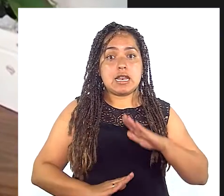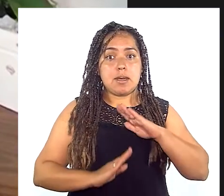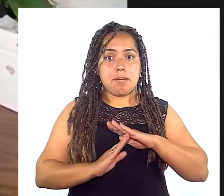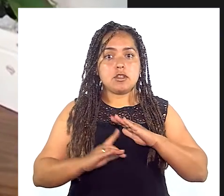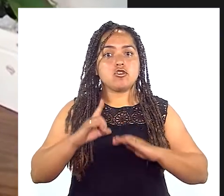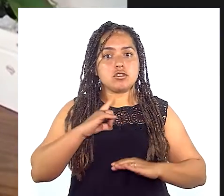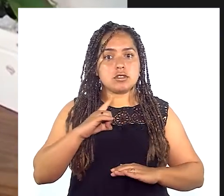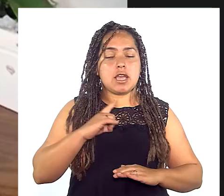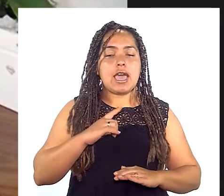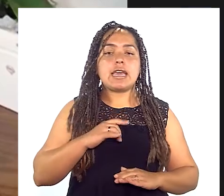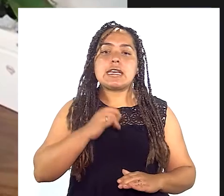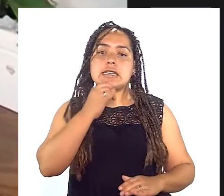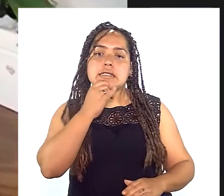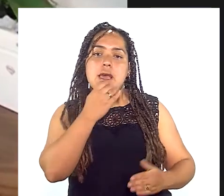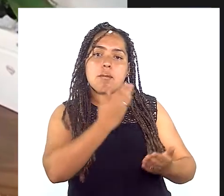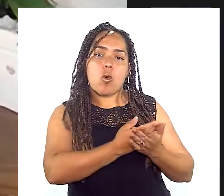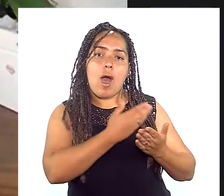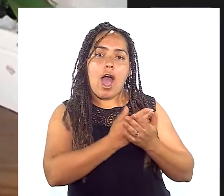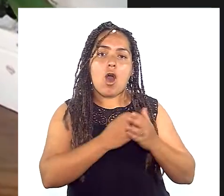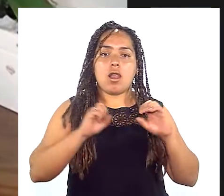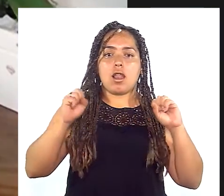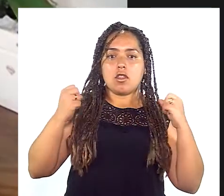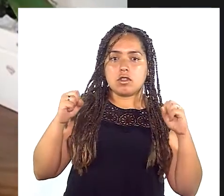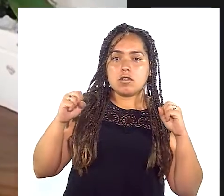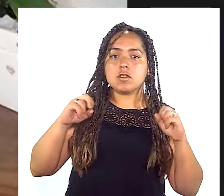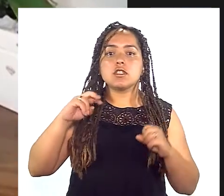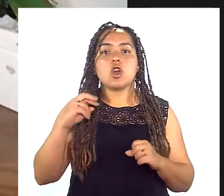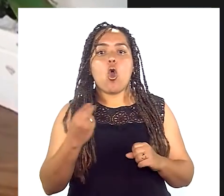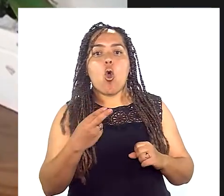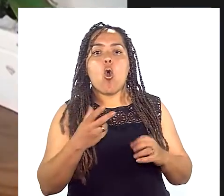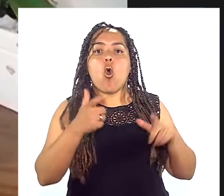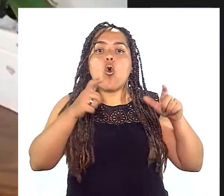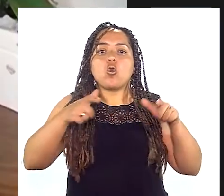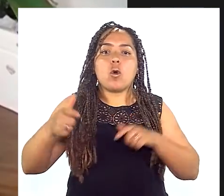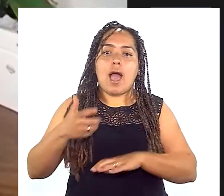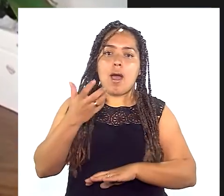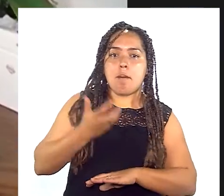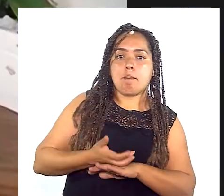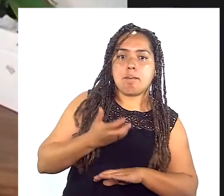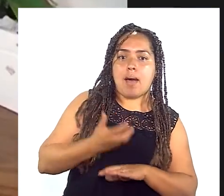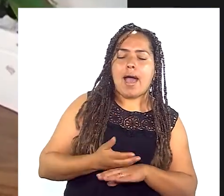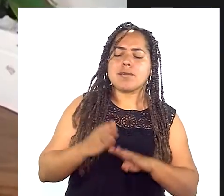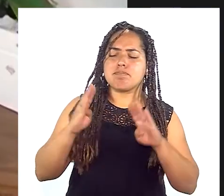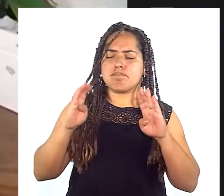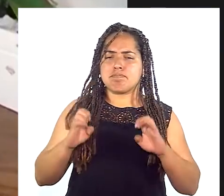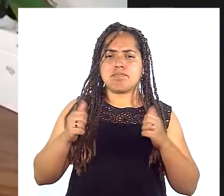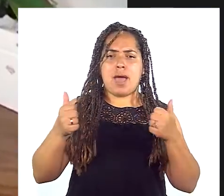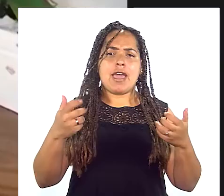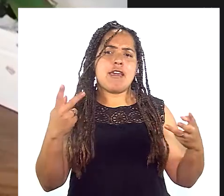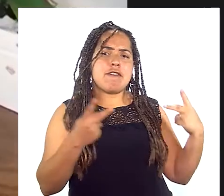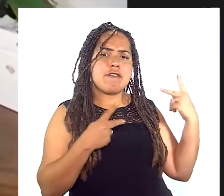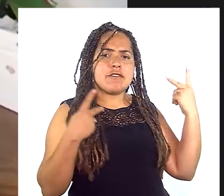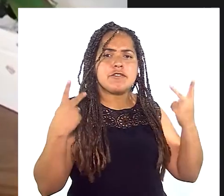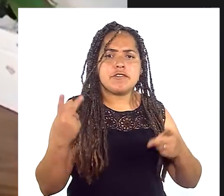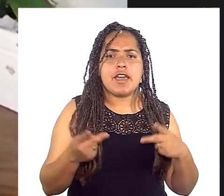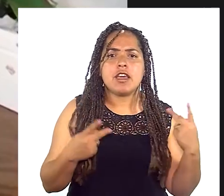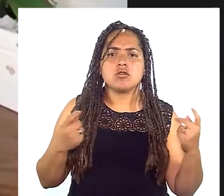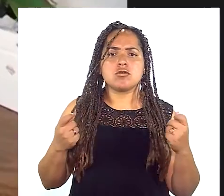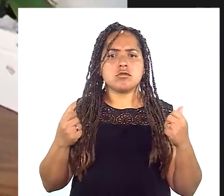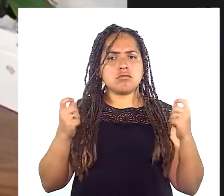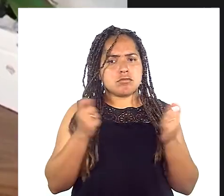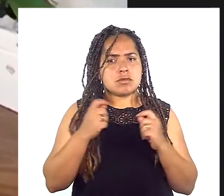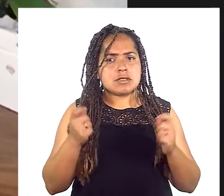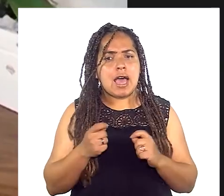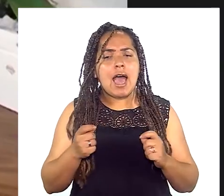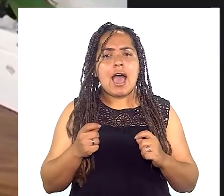criança, de cada limite. A gente sabe que se a aula de educação física, ou se a gente for num parque, por exemplo, bem arejado, em locais bem ventilados,